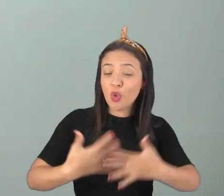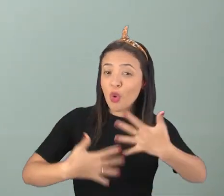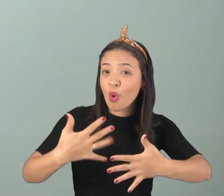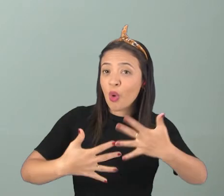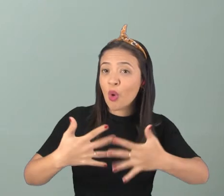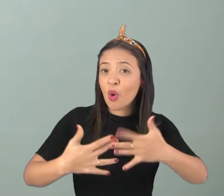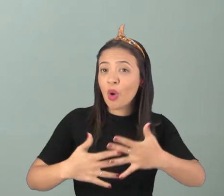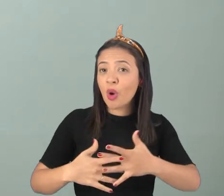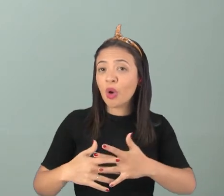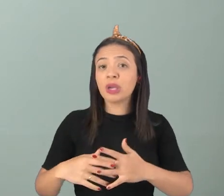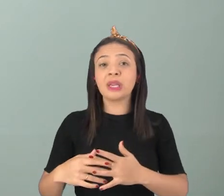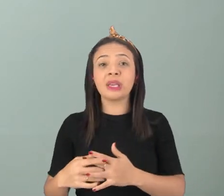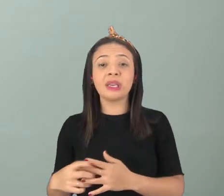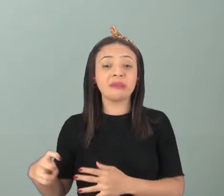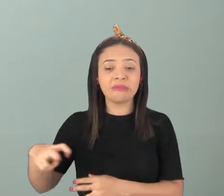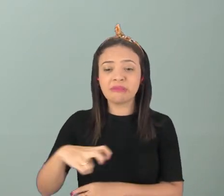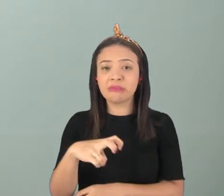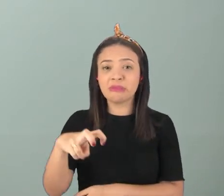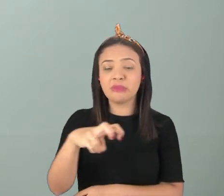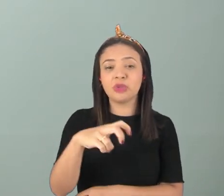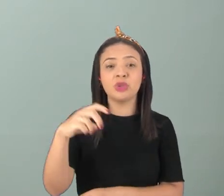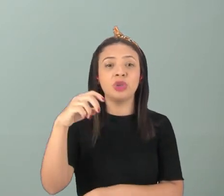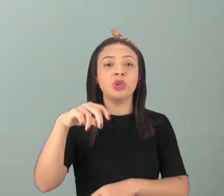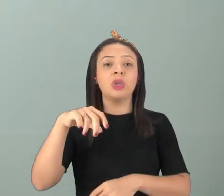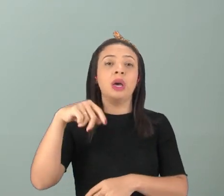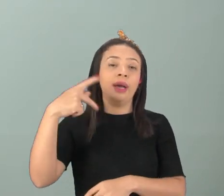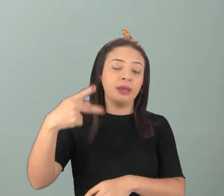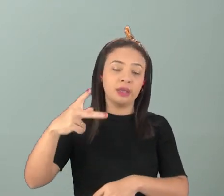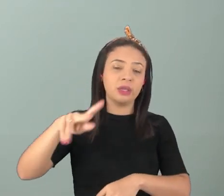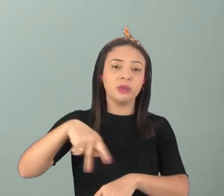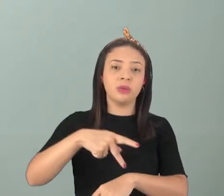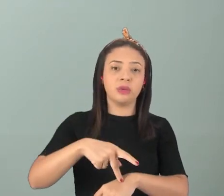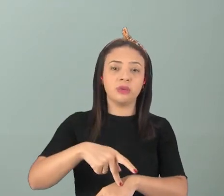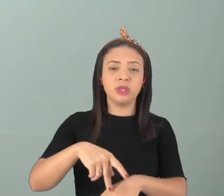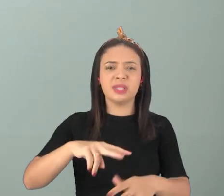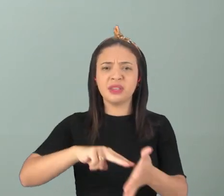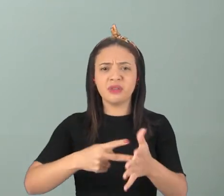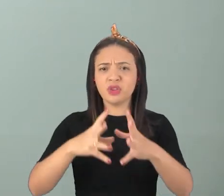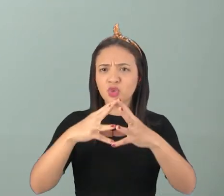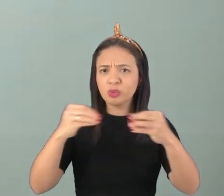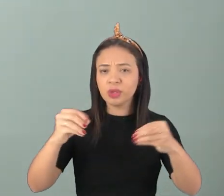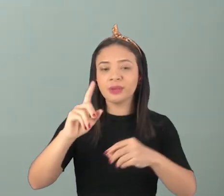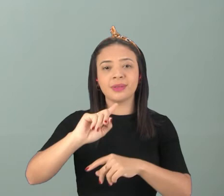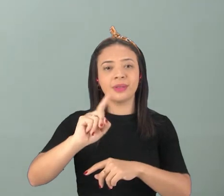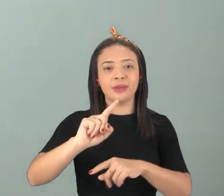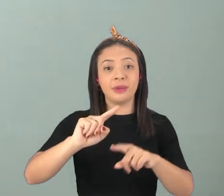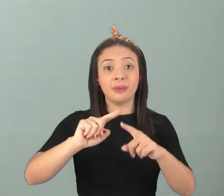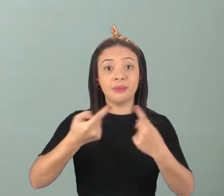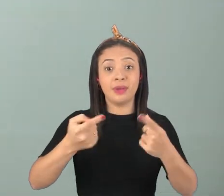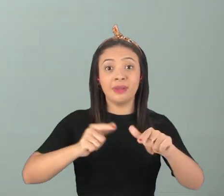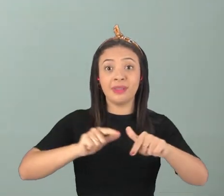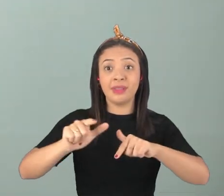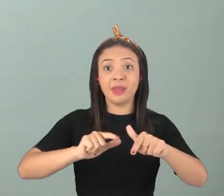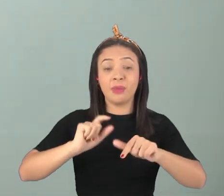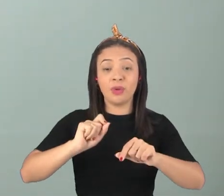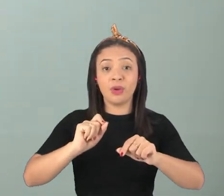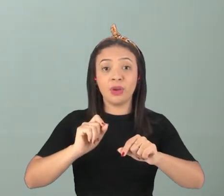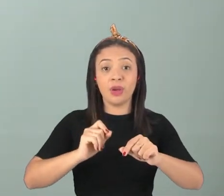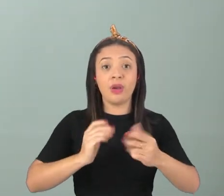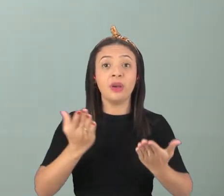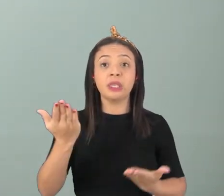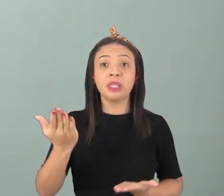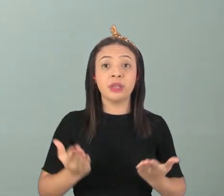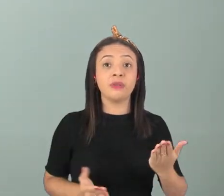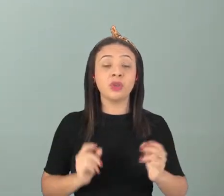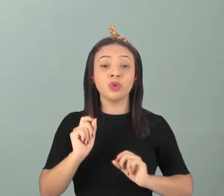aí esses caminhões não é que vão desaparecer do mercado da prestação desse tipo de serviço, mas eles vão trabalhar em serviços de